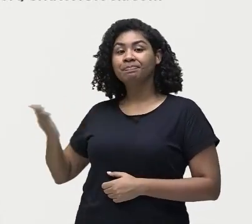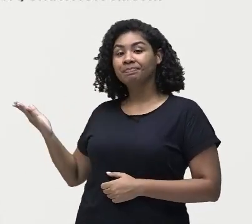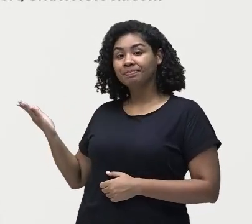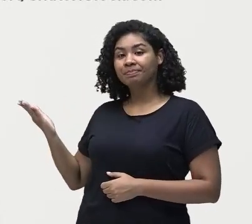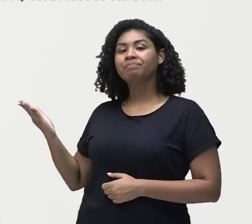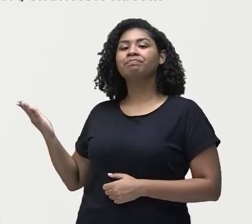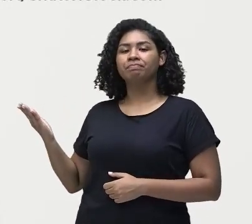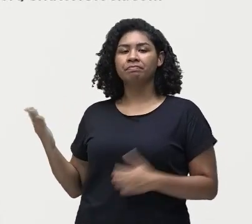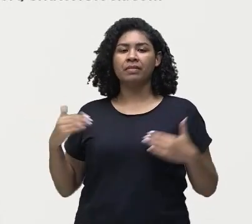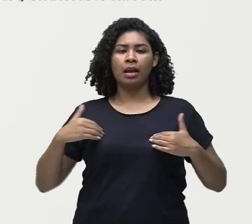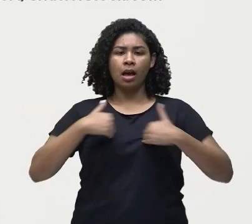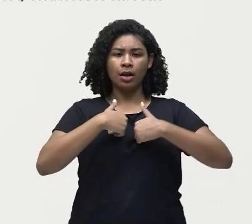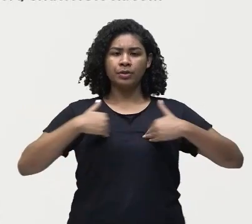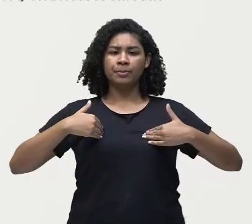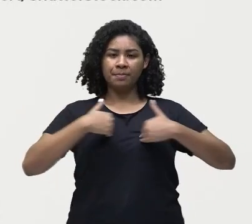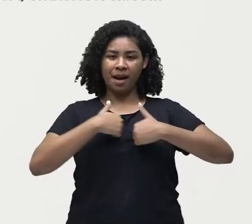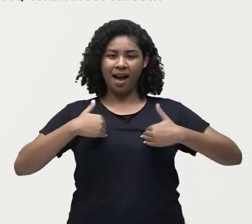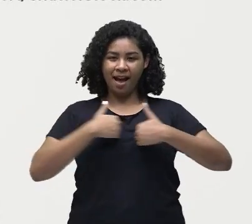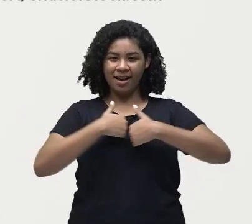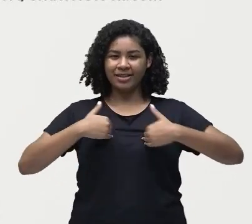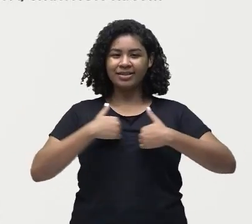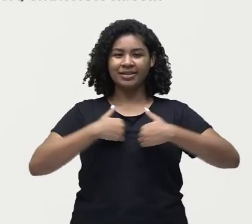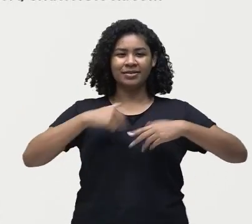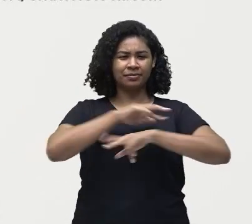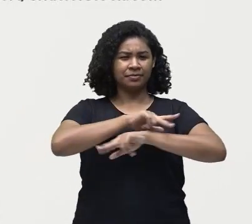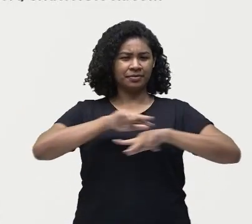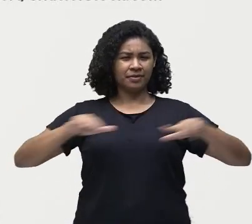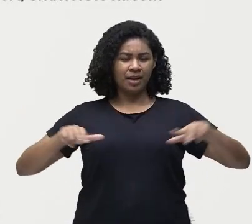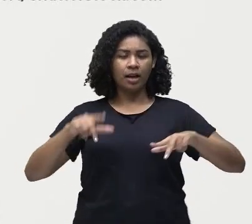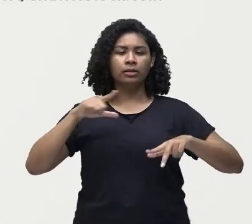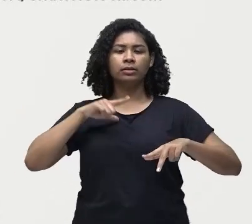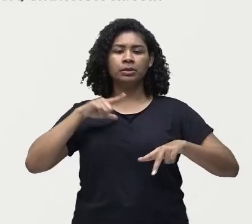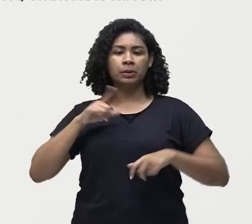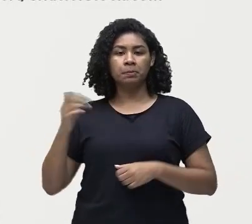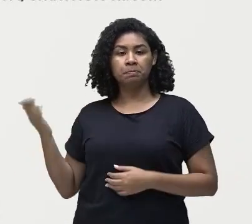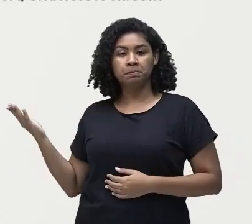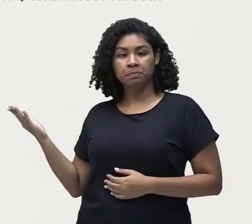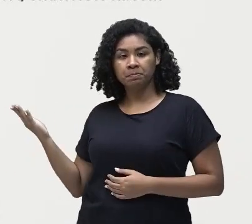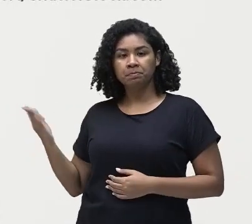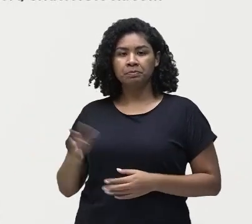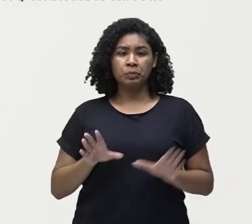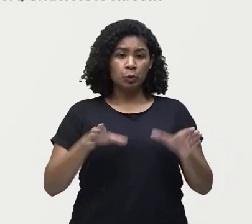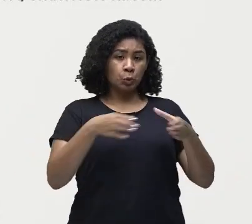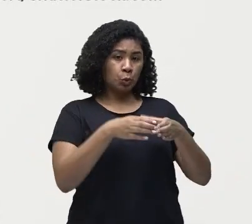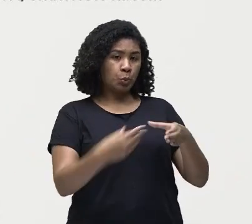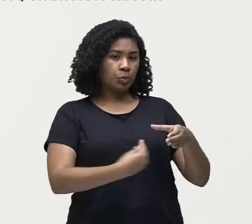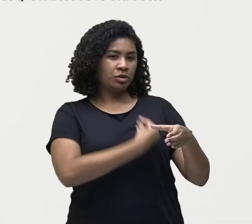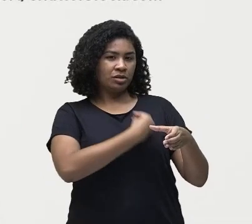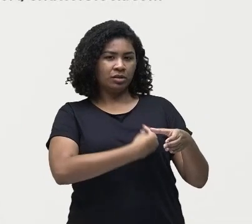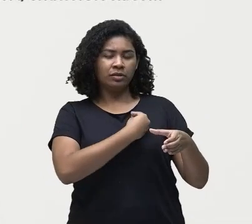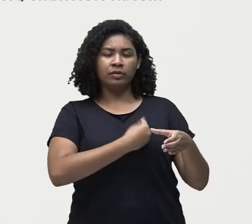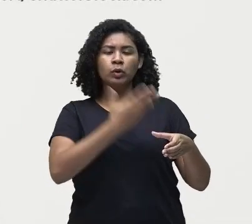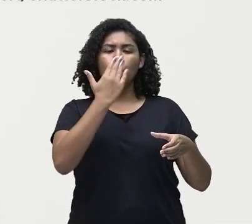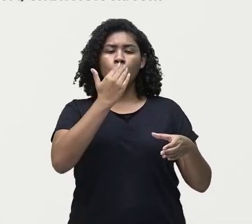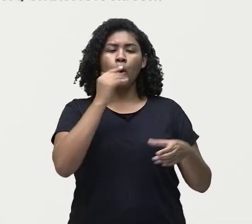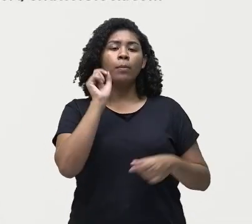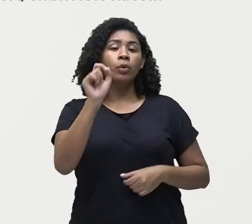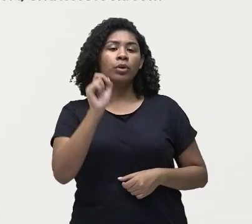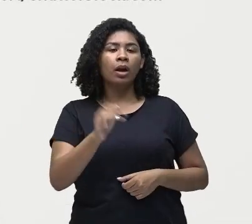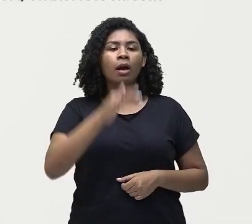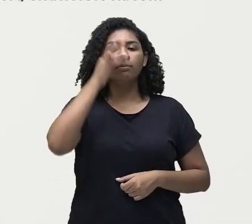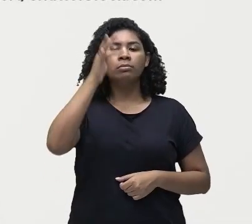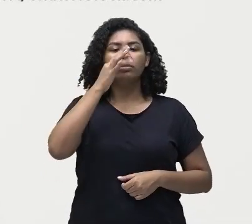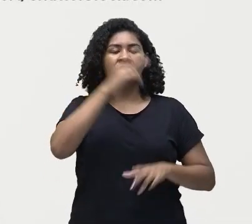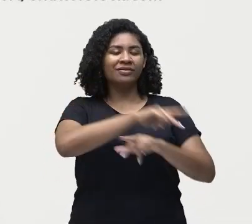animais herbívoros e parasitas de plantas. São seres vivos que se alimentam de plantas. Então,